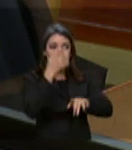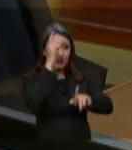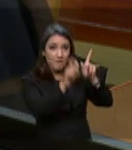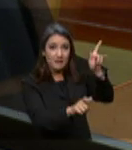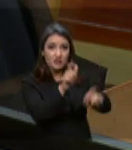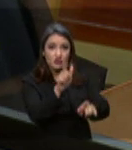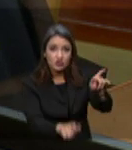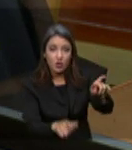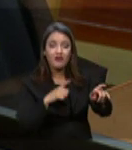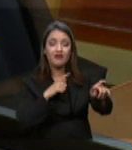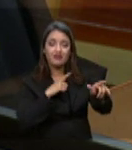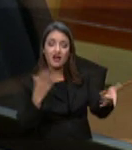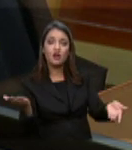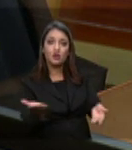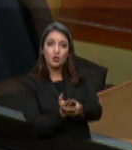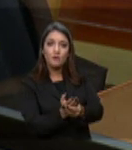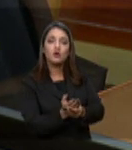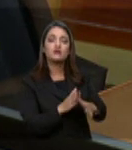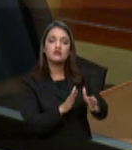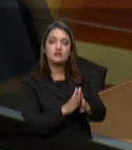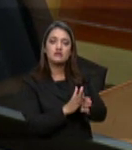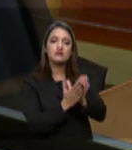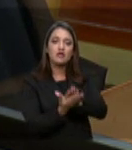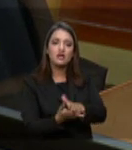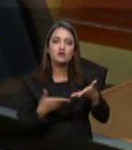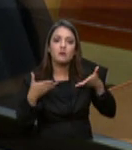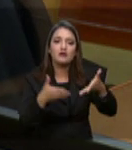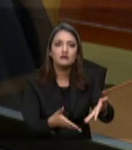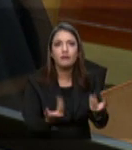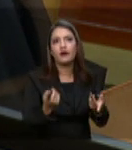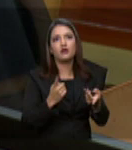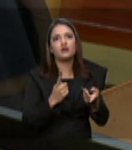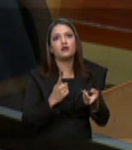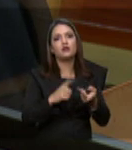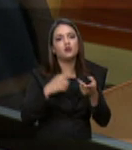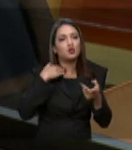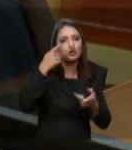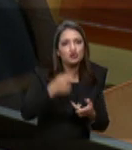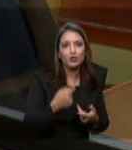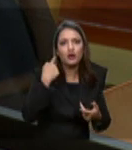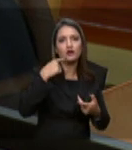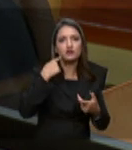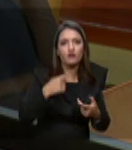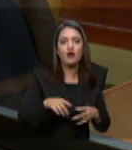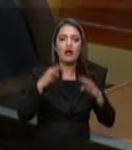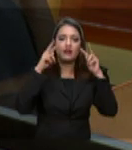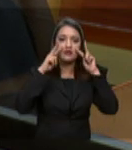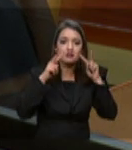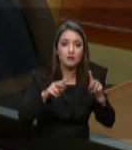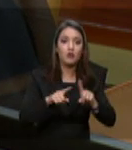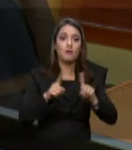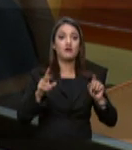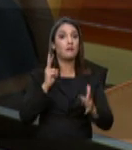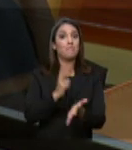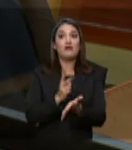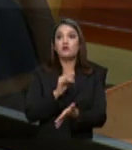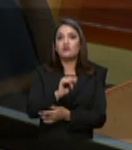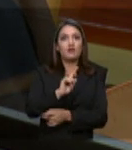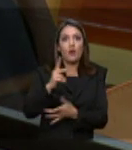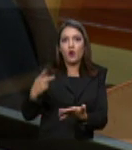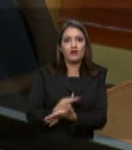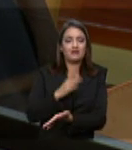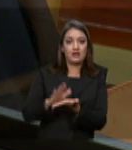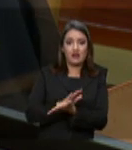qualquer pessoa que intervém no processo seja autoridade parte o testemunho sendo irrelevante que a ação delitiva Produza ou não algum